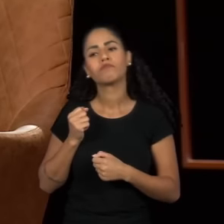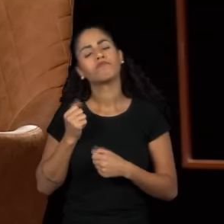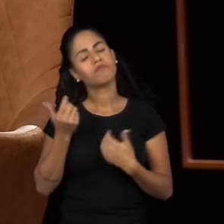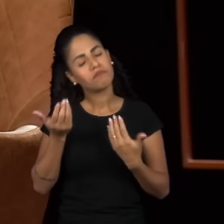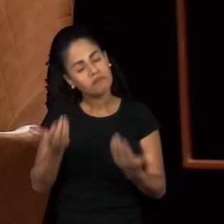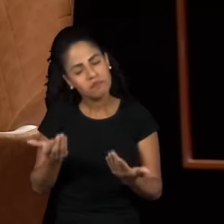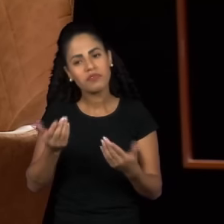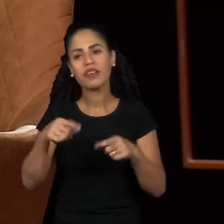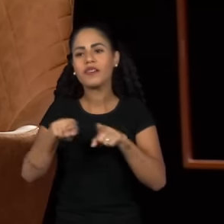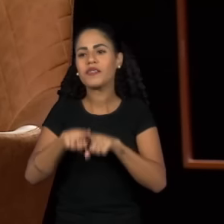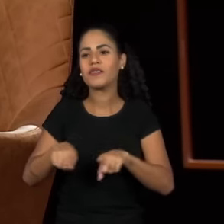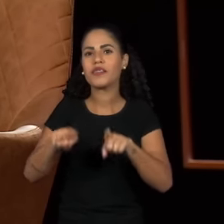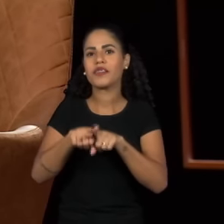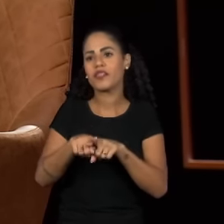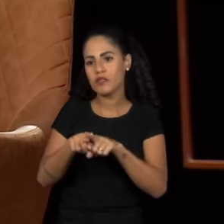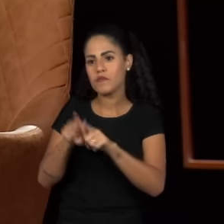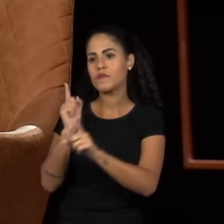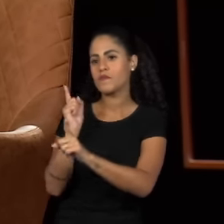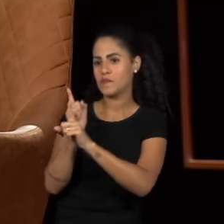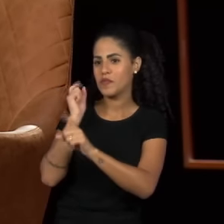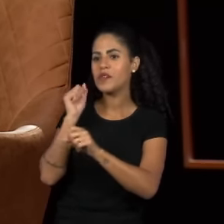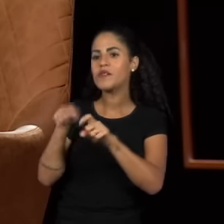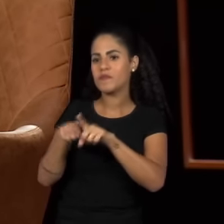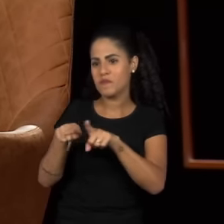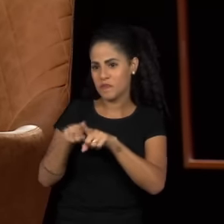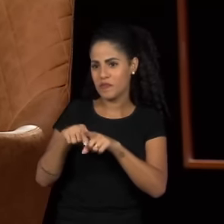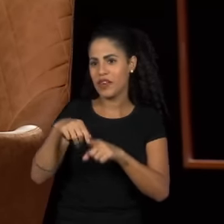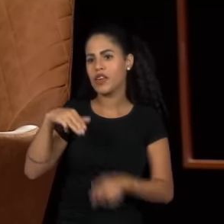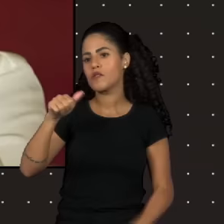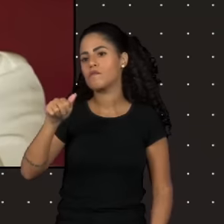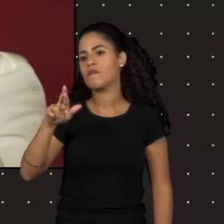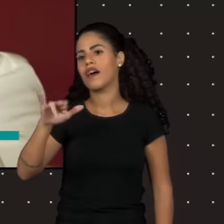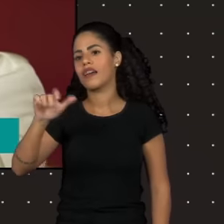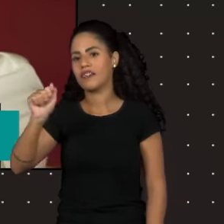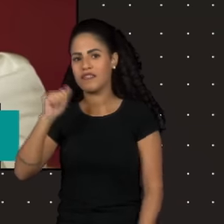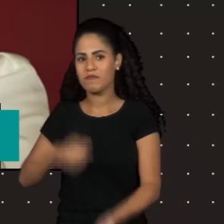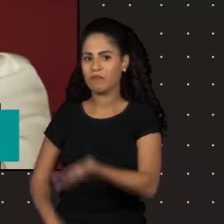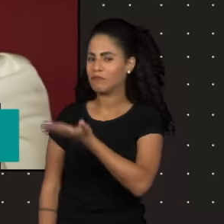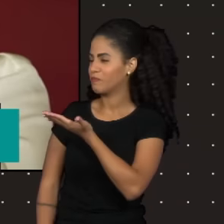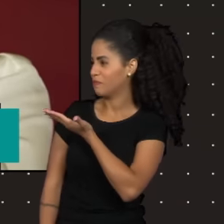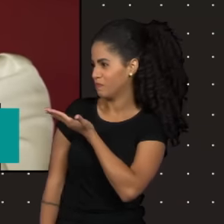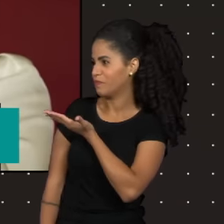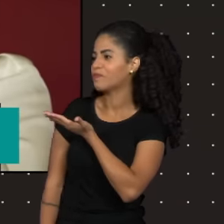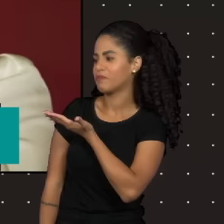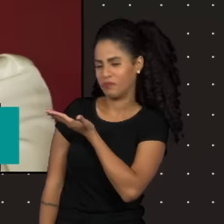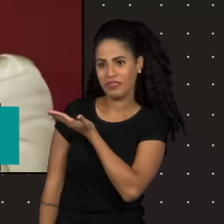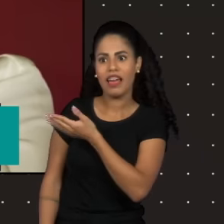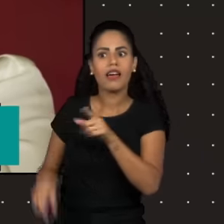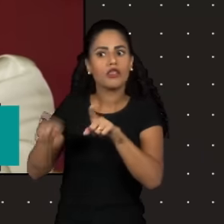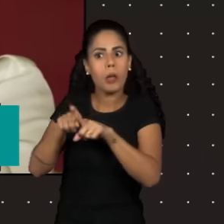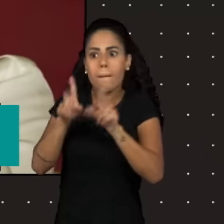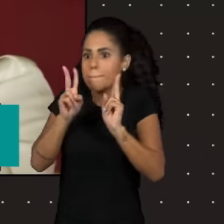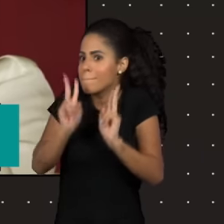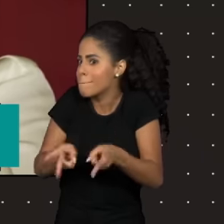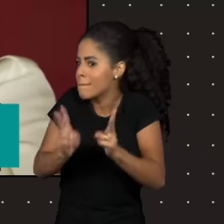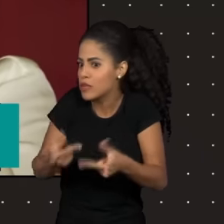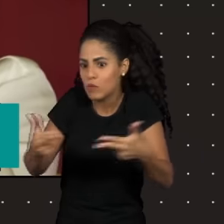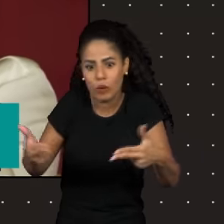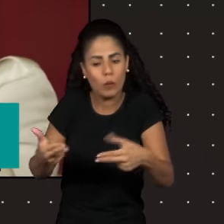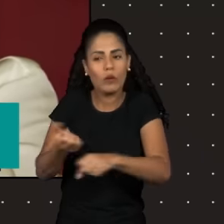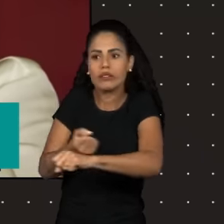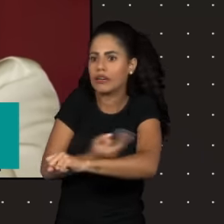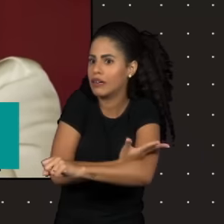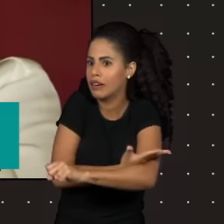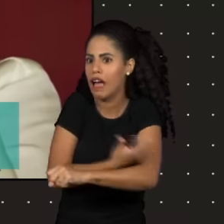Eu tive isso também quando eu vi Marília Pêra fazendo Calas. Eu também era uma estudante de teatro.